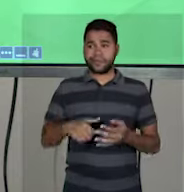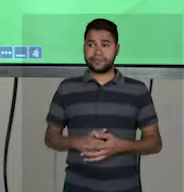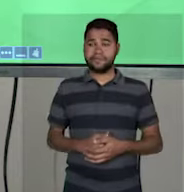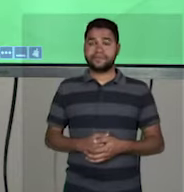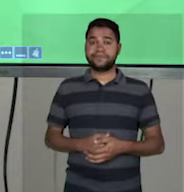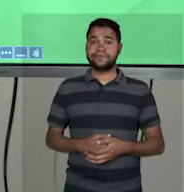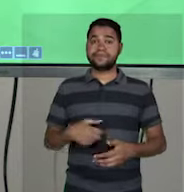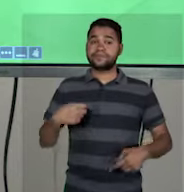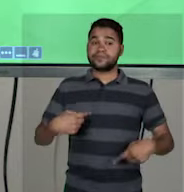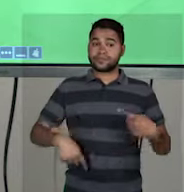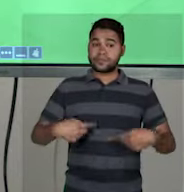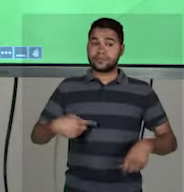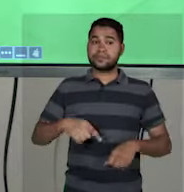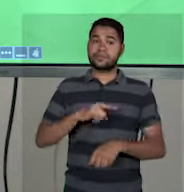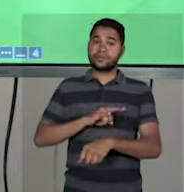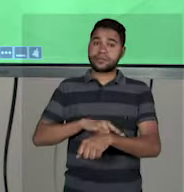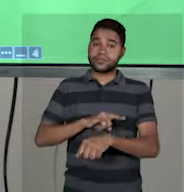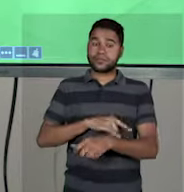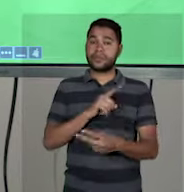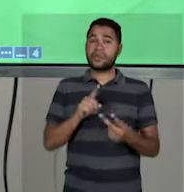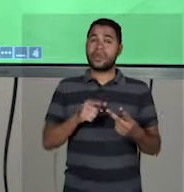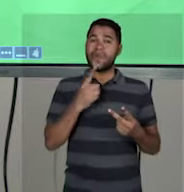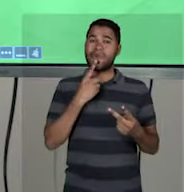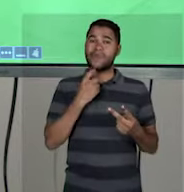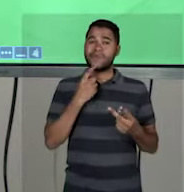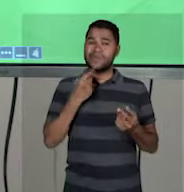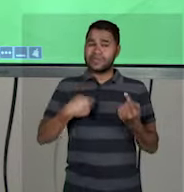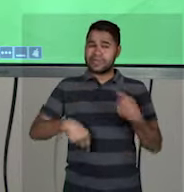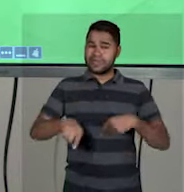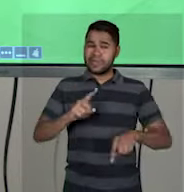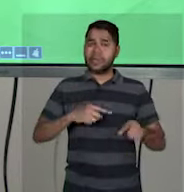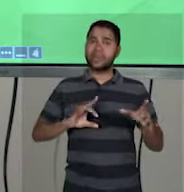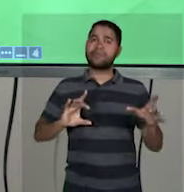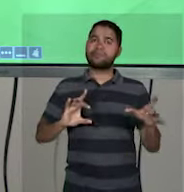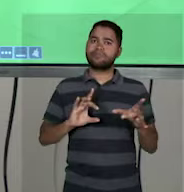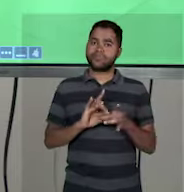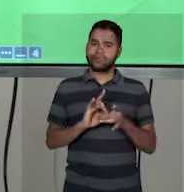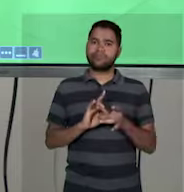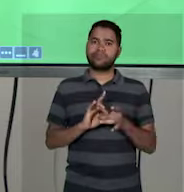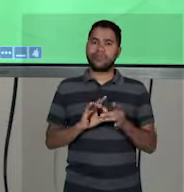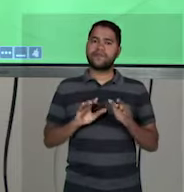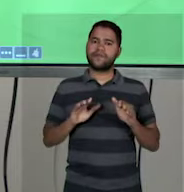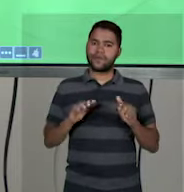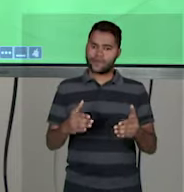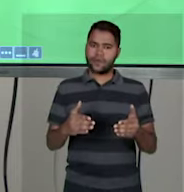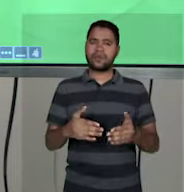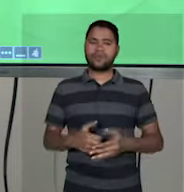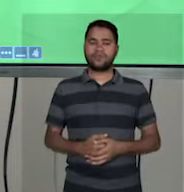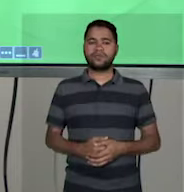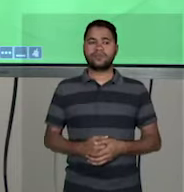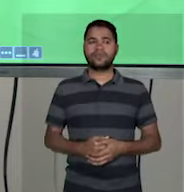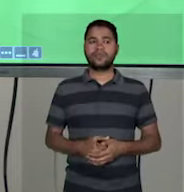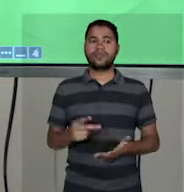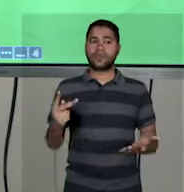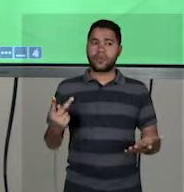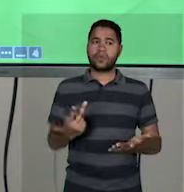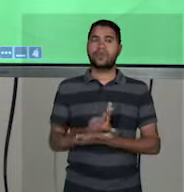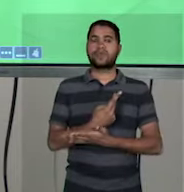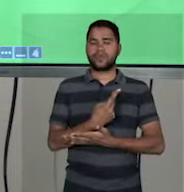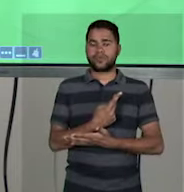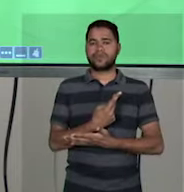sistema urinário e o sanguíneo está intimamente ligado, eles trabalham em conjunto para que ocorra